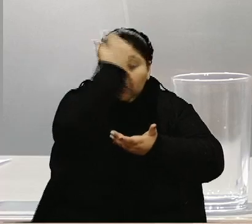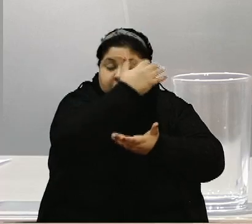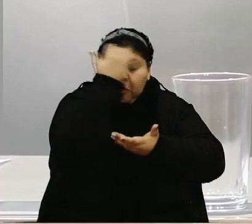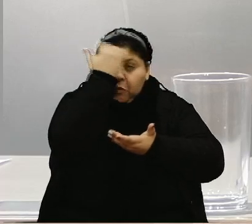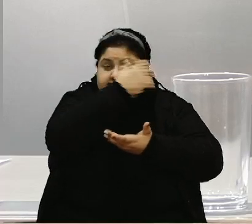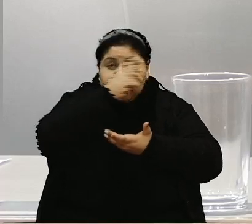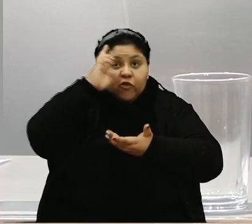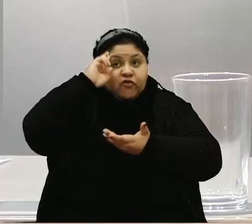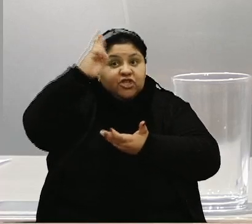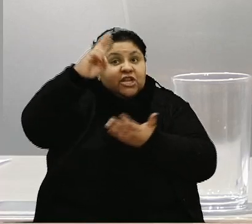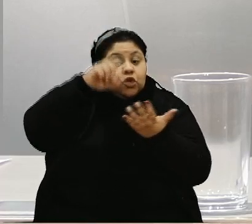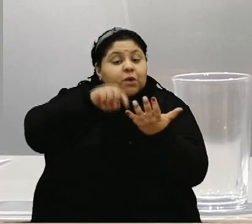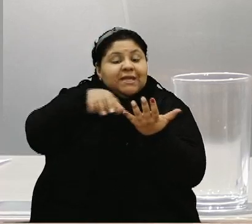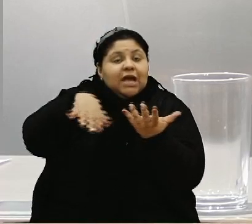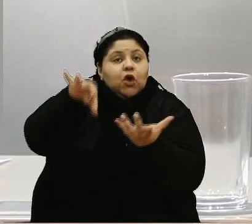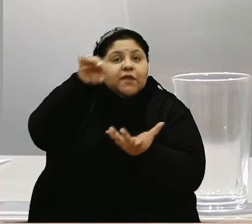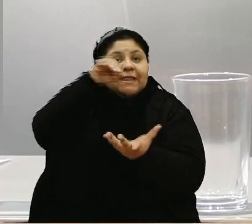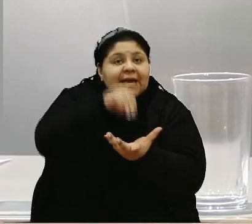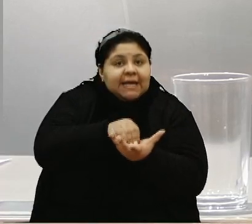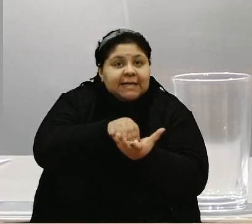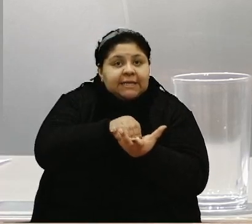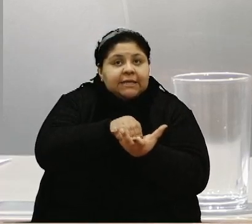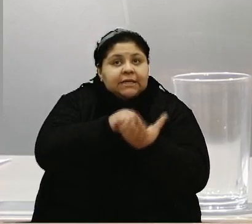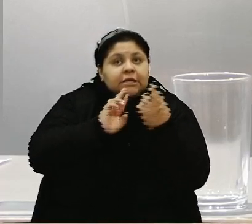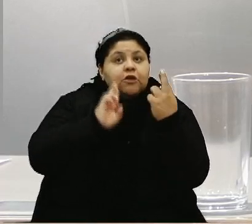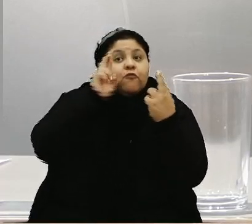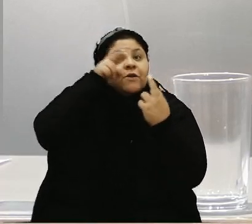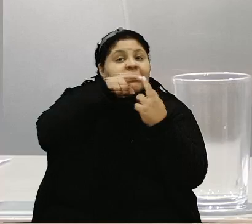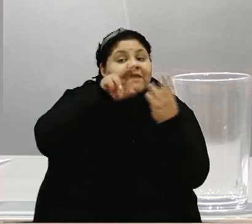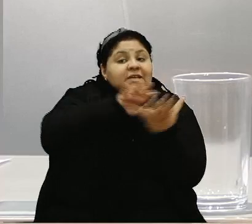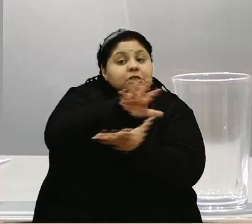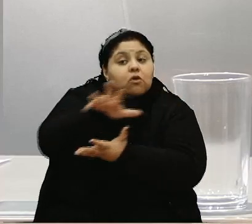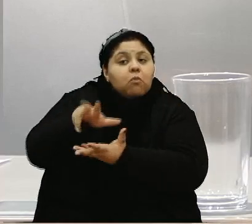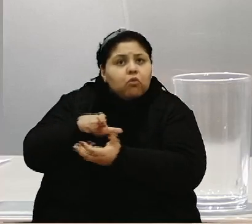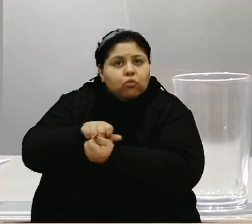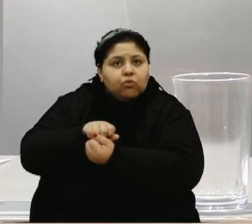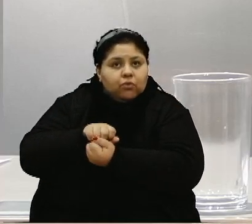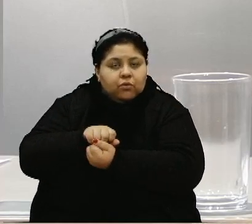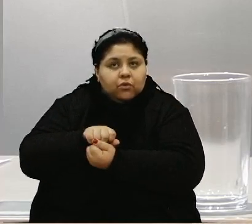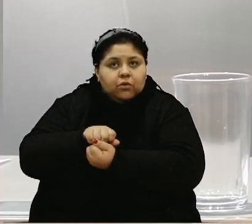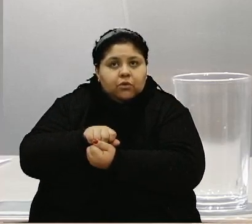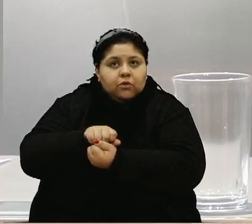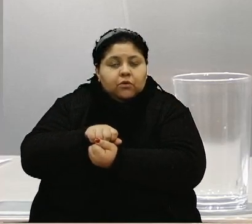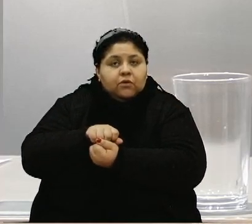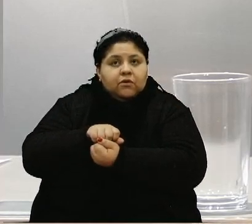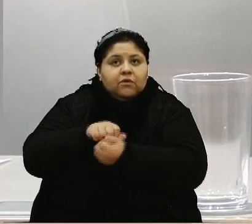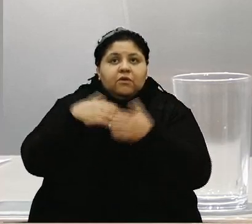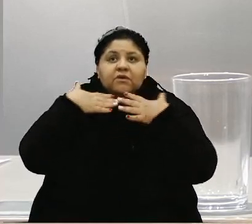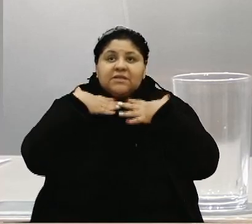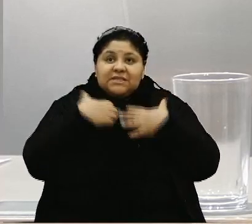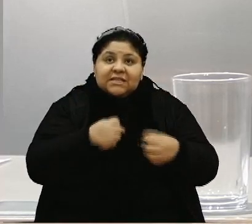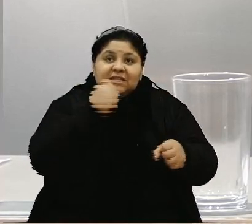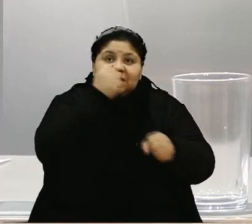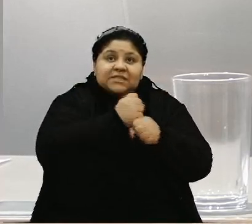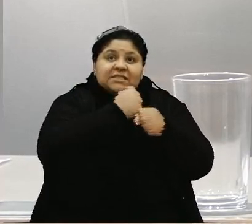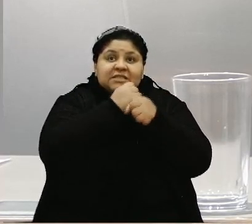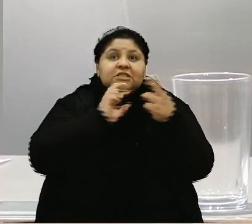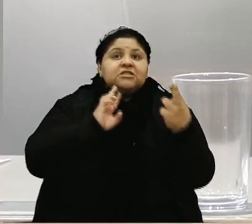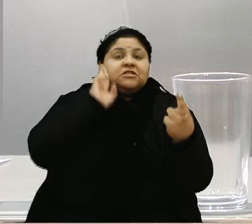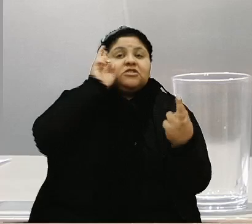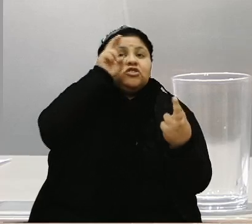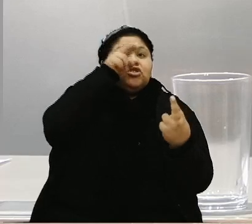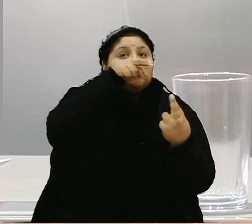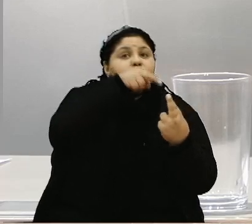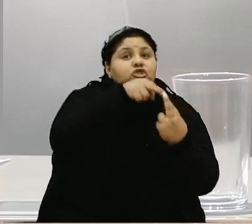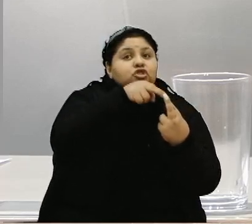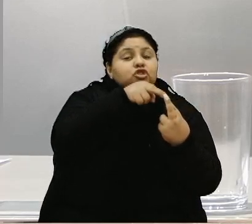diretor da Codeca, e a Codeca foi referência mundial. Foi secretário de obras e foi referência no Jornal Nacional, inclusive